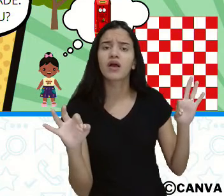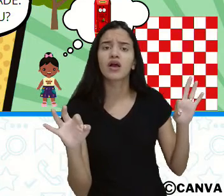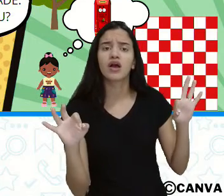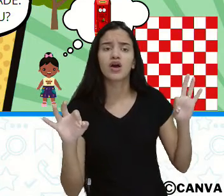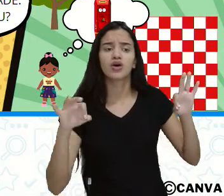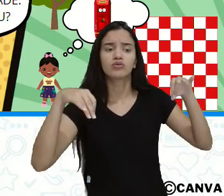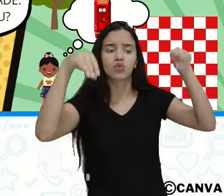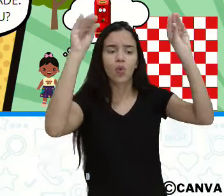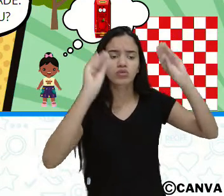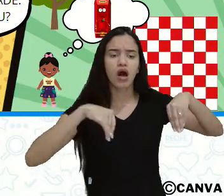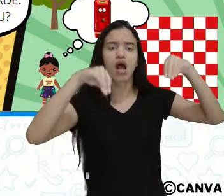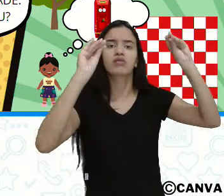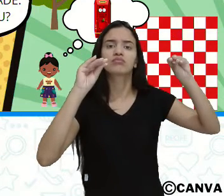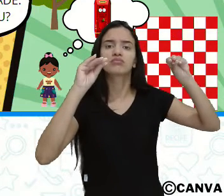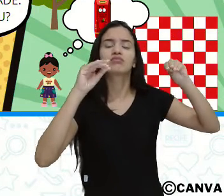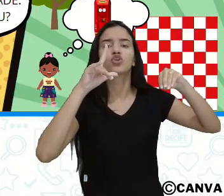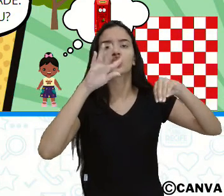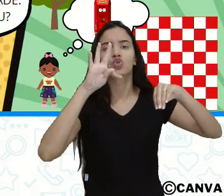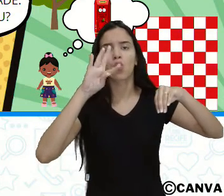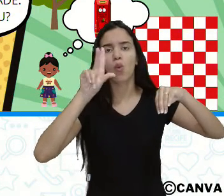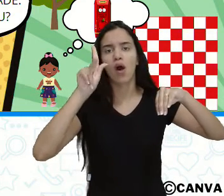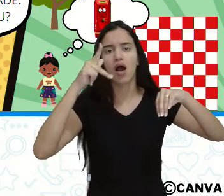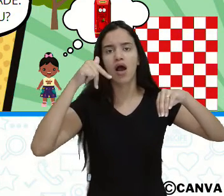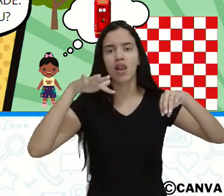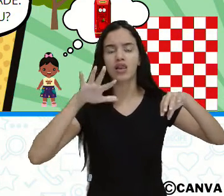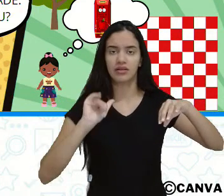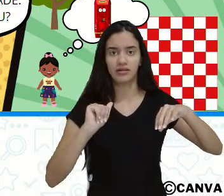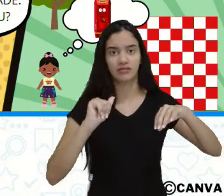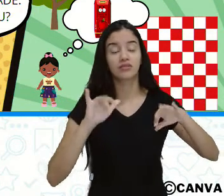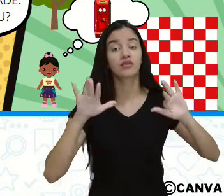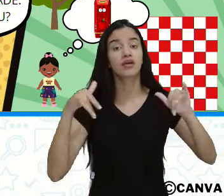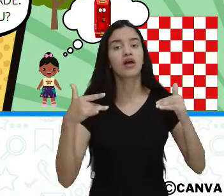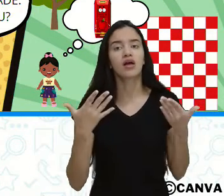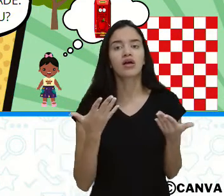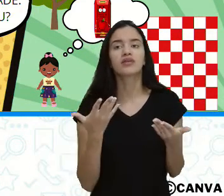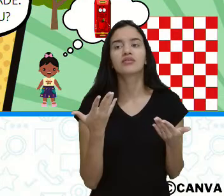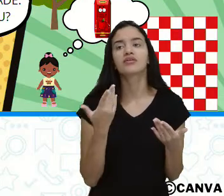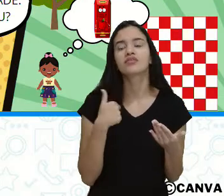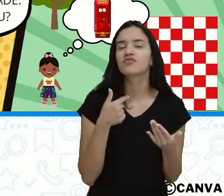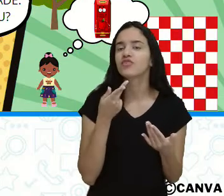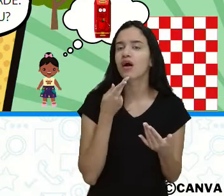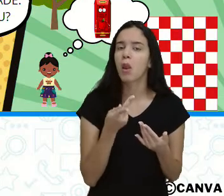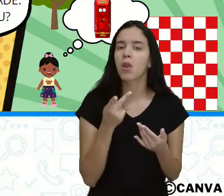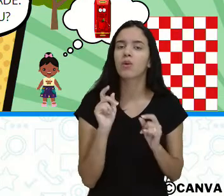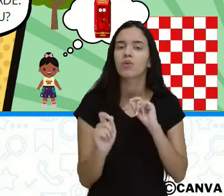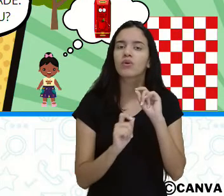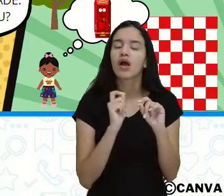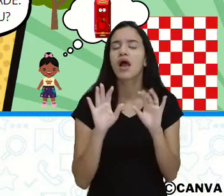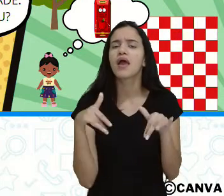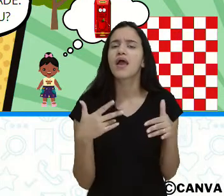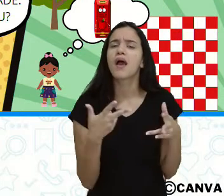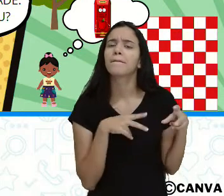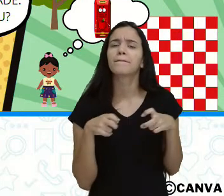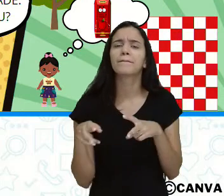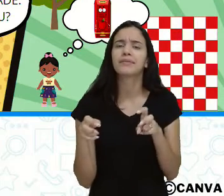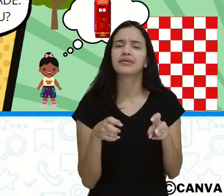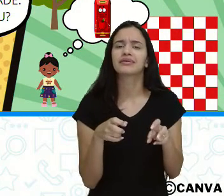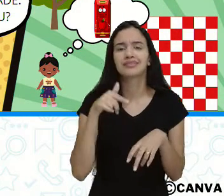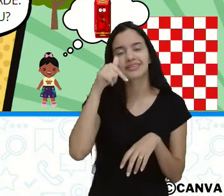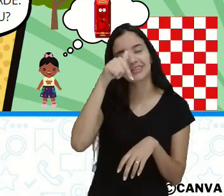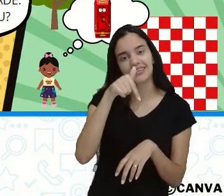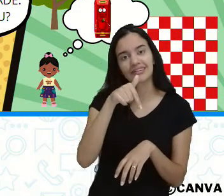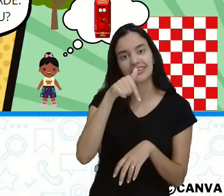As meninas estavam ali querendo saber quanto media a toalha. E uma delas disse, observei que